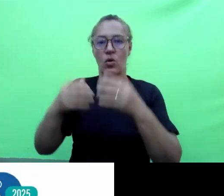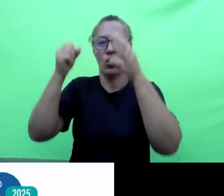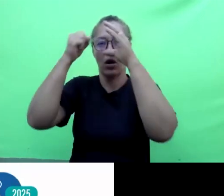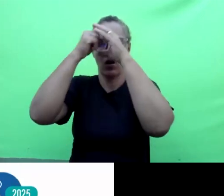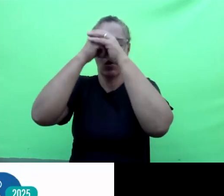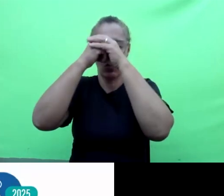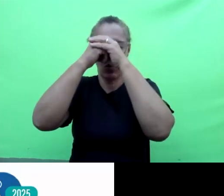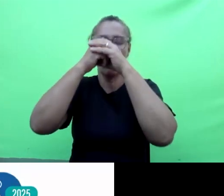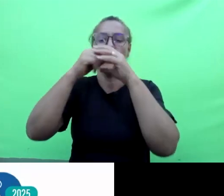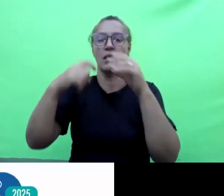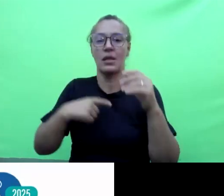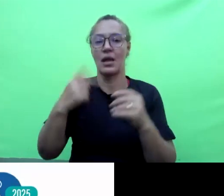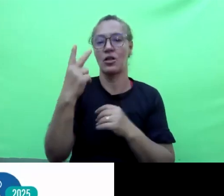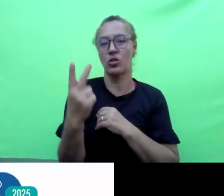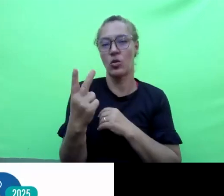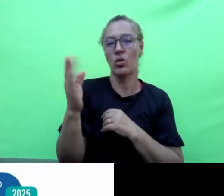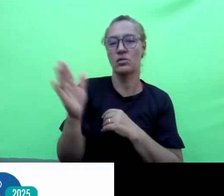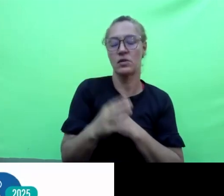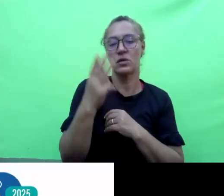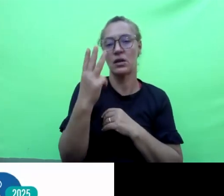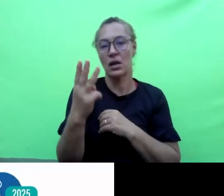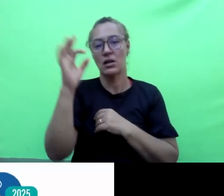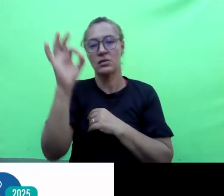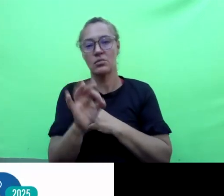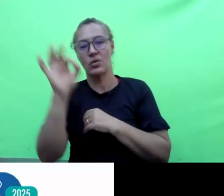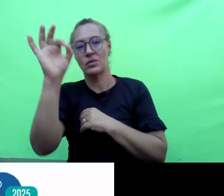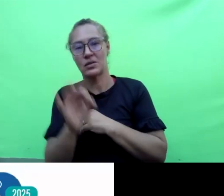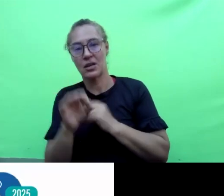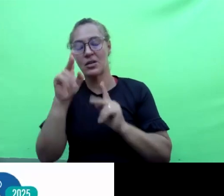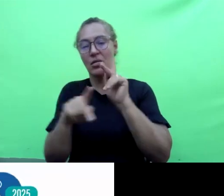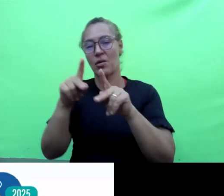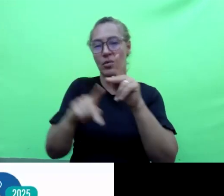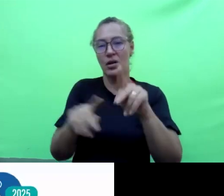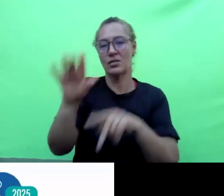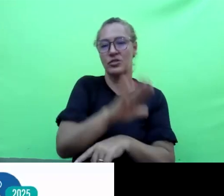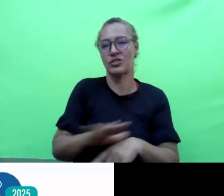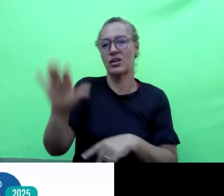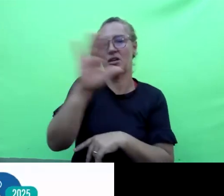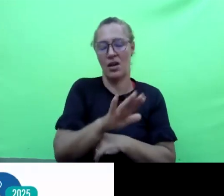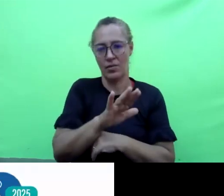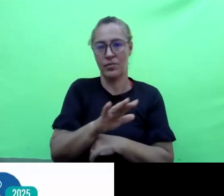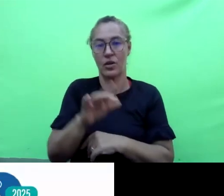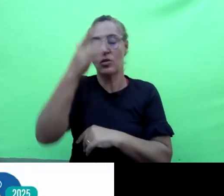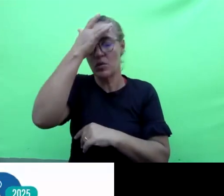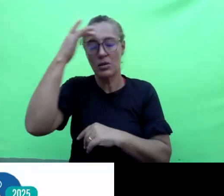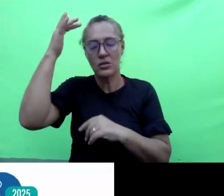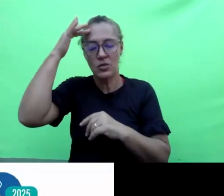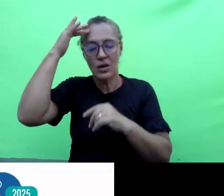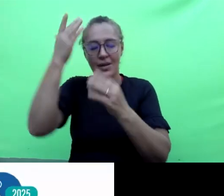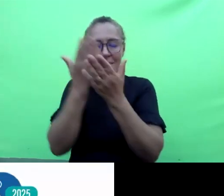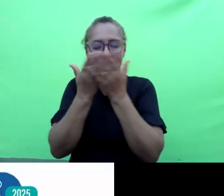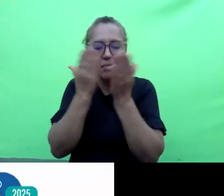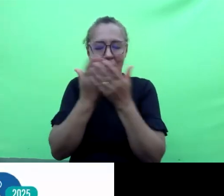de prevalência, né, na população geral. Numa pessoa que tem degeneração macular, isso aumenta para 10